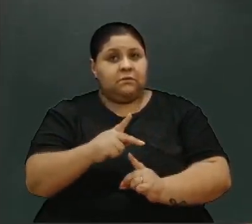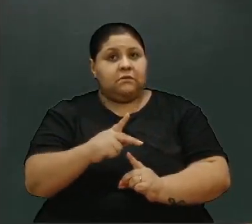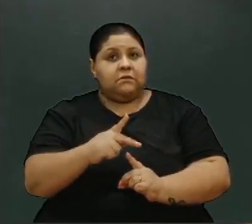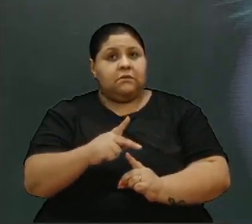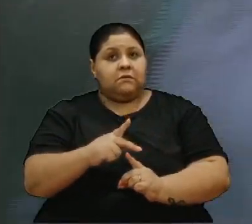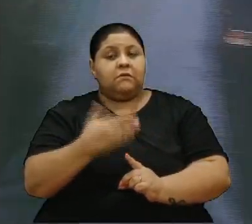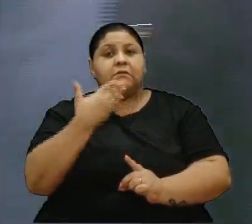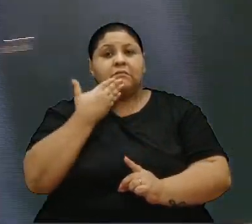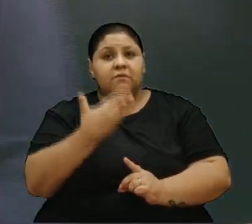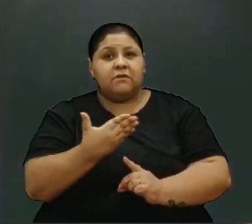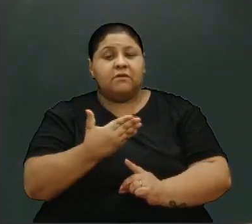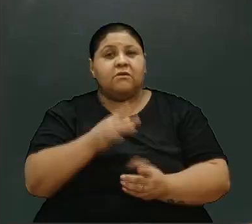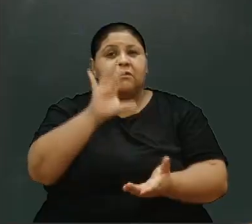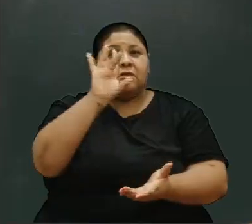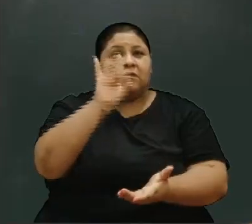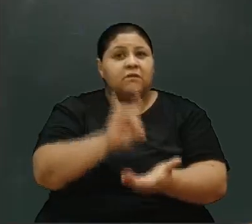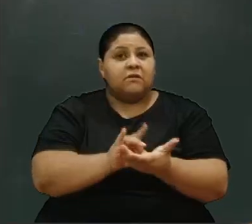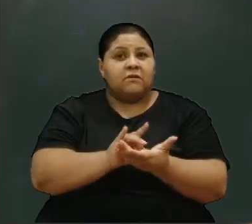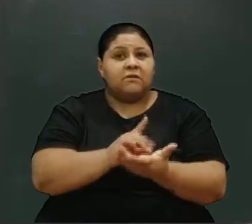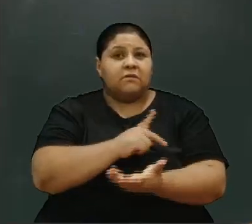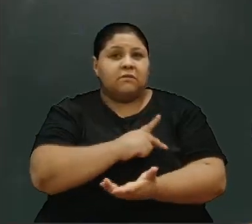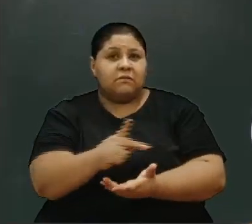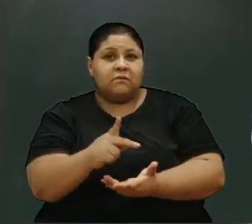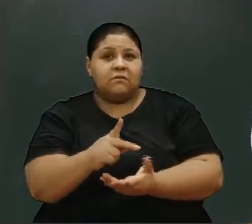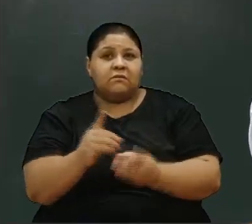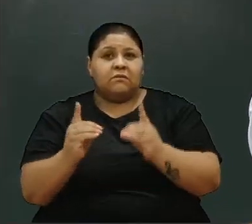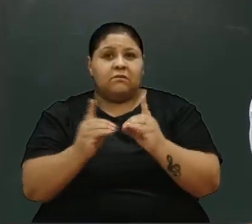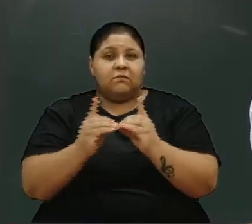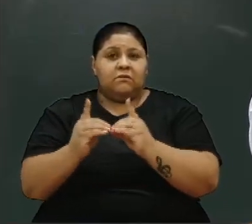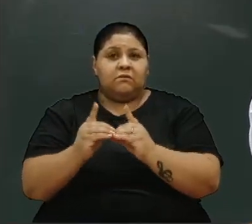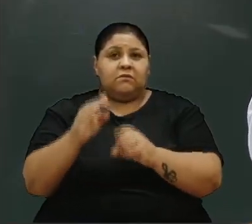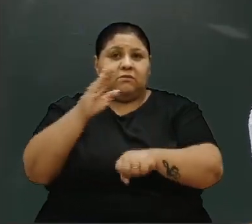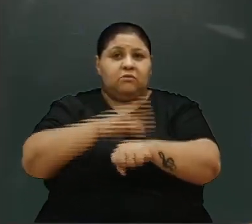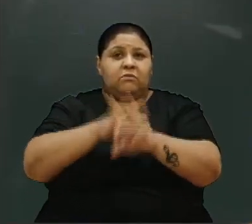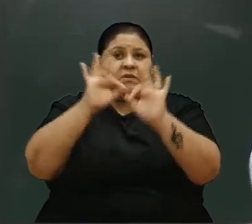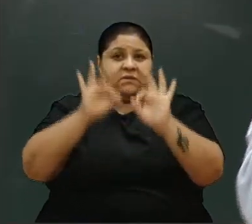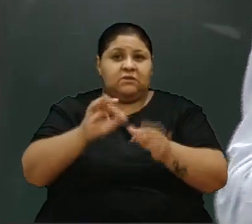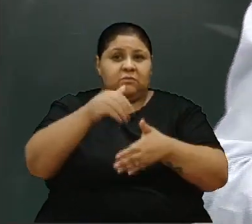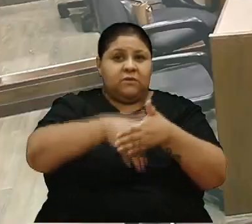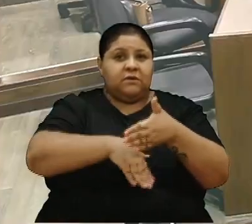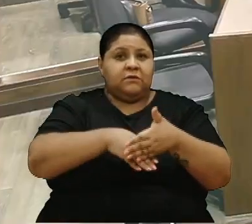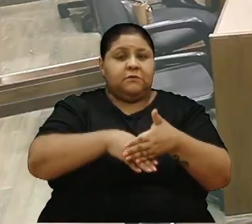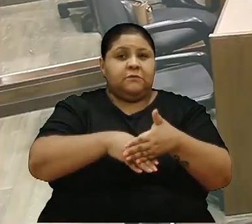possibilidade, eu peço que o senhor oficie o presidente do DETRAN e, no momento oportuno, vou votar favorável. Muito obrigado.